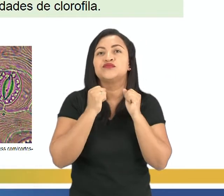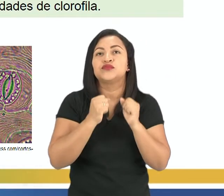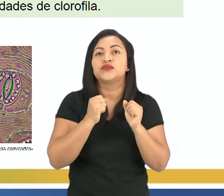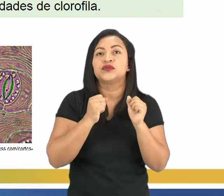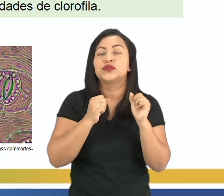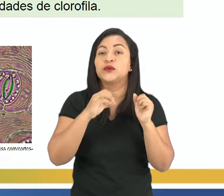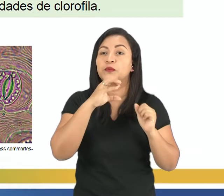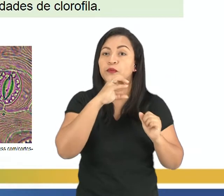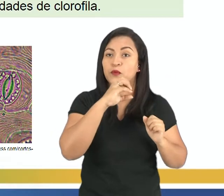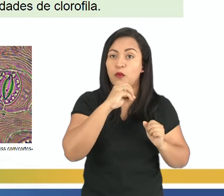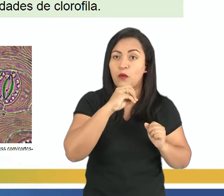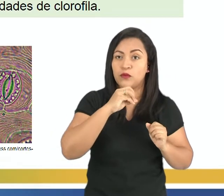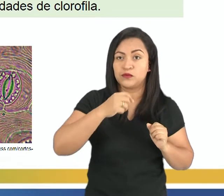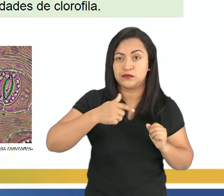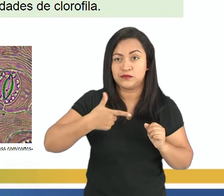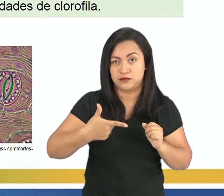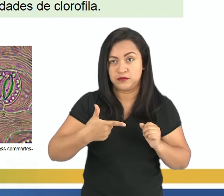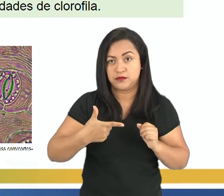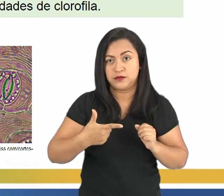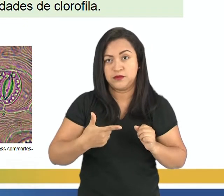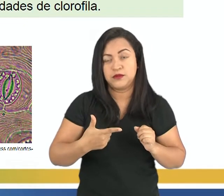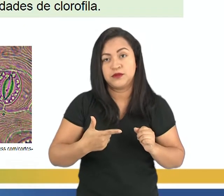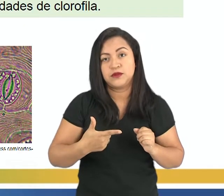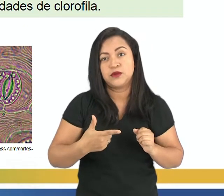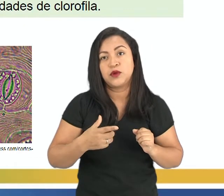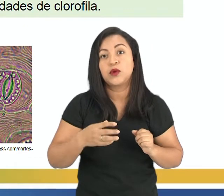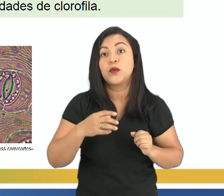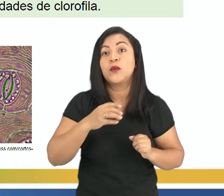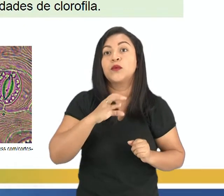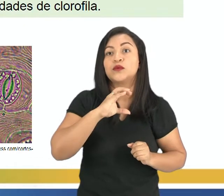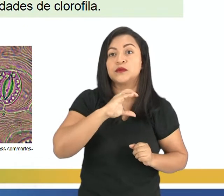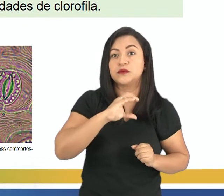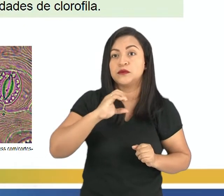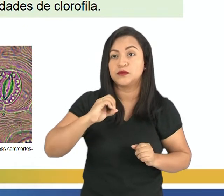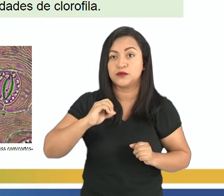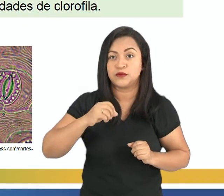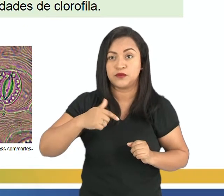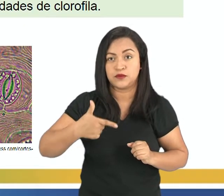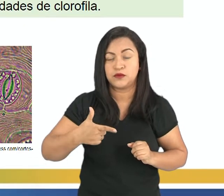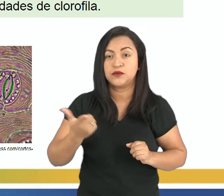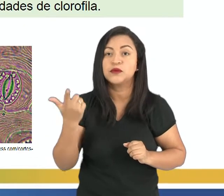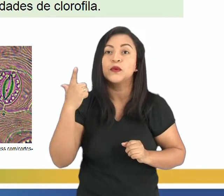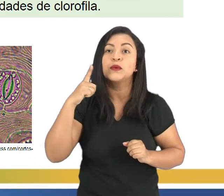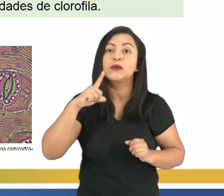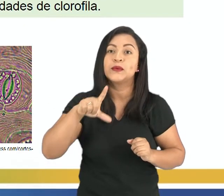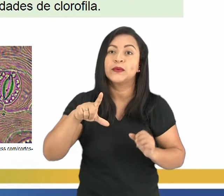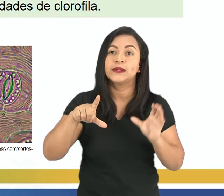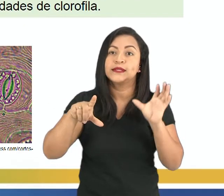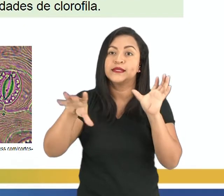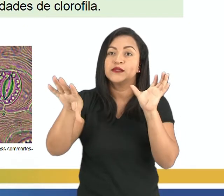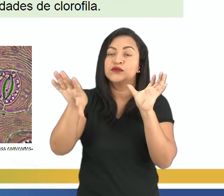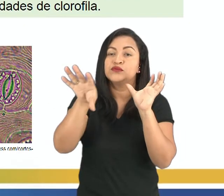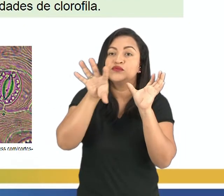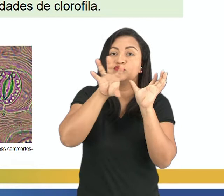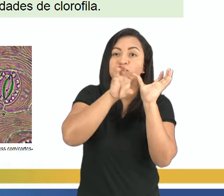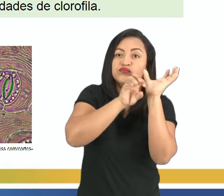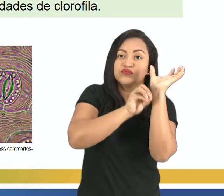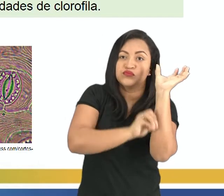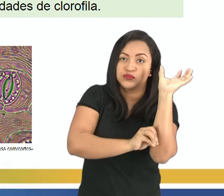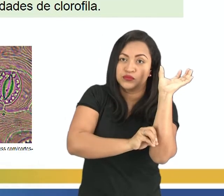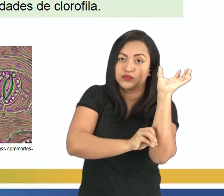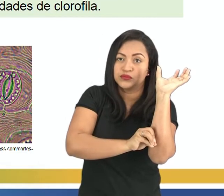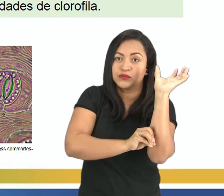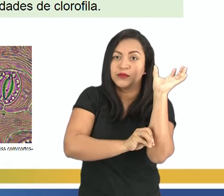gás oxigênio, que o gás carbônico, ele consiga entrar na planta para que ocorra o processo